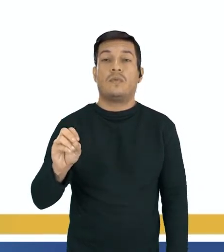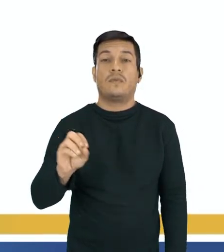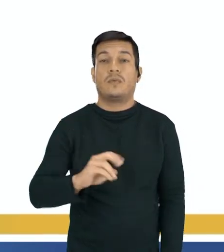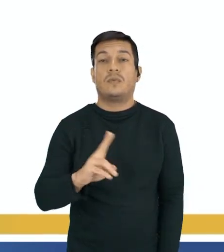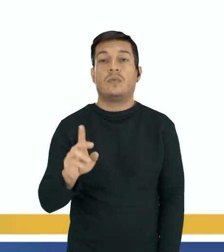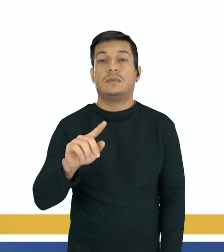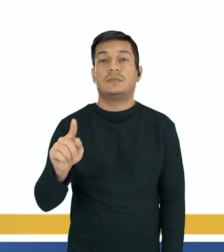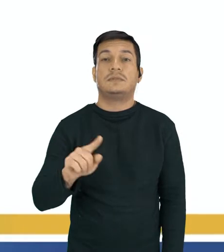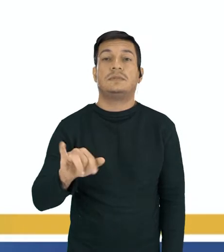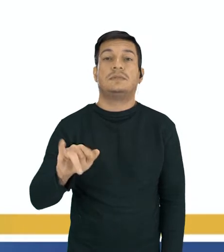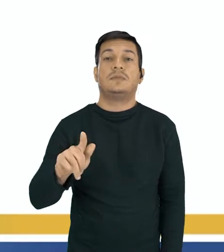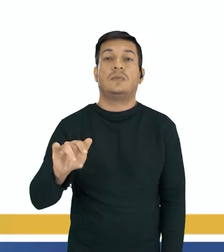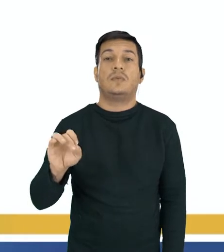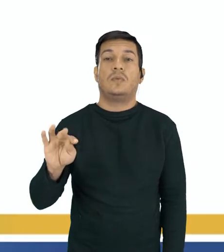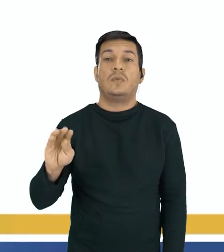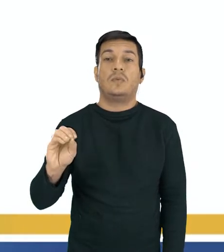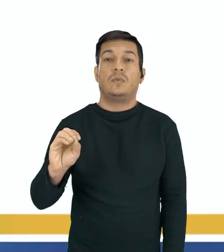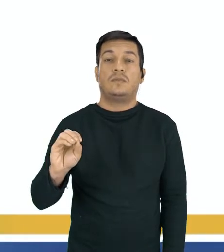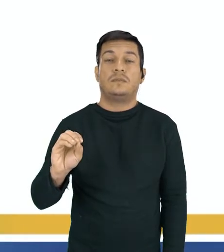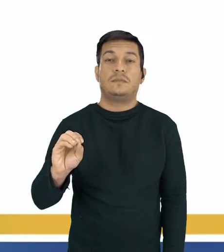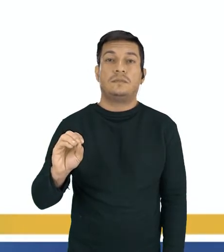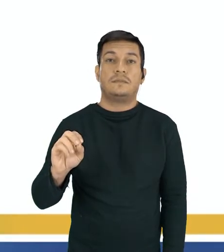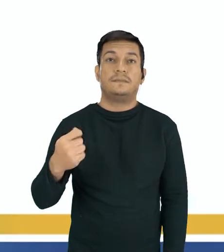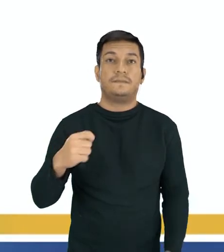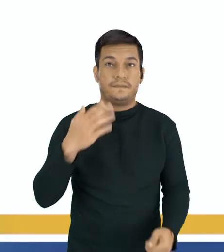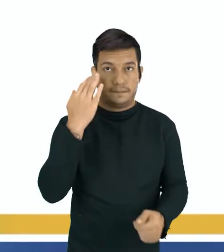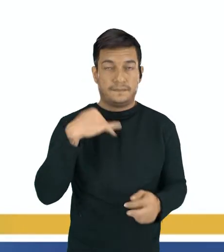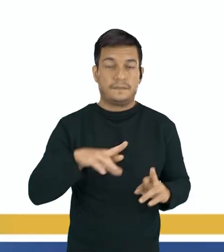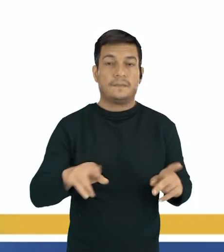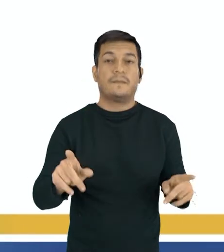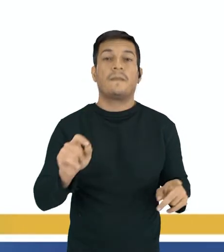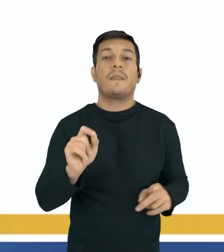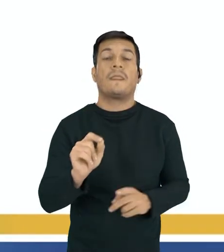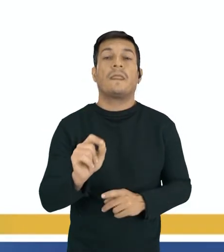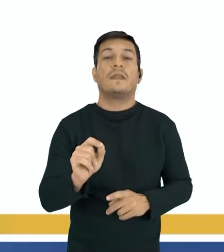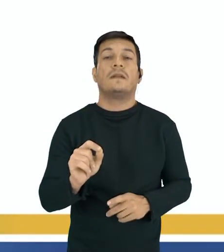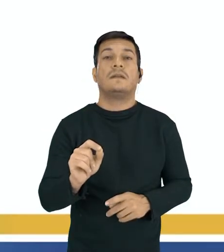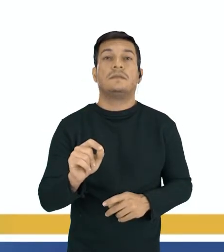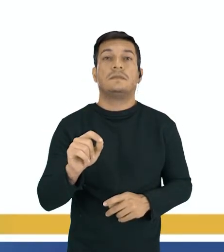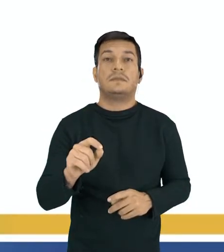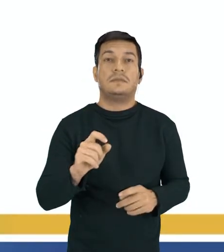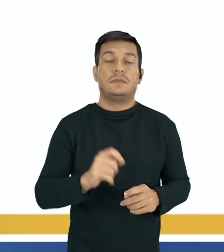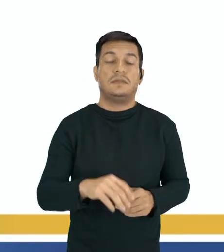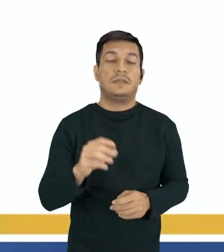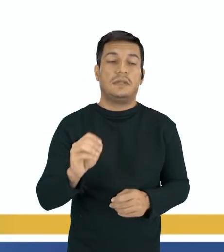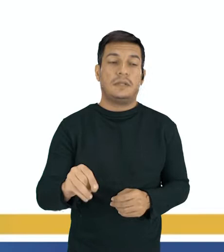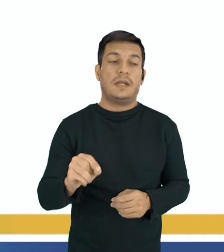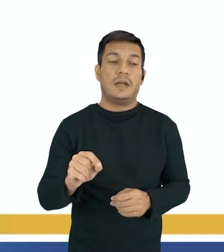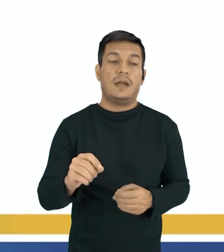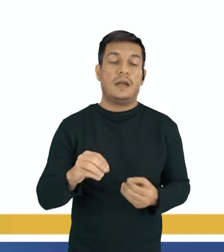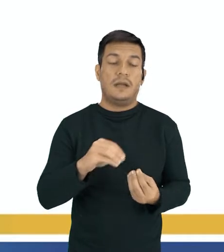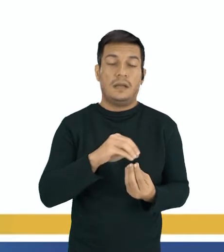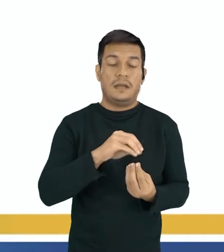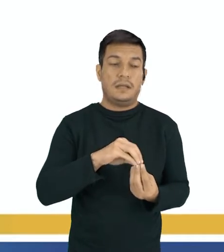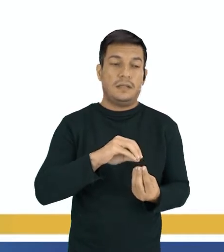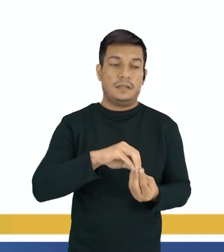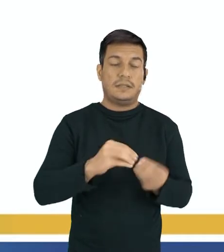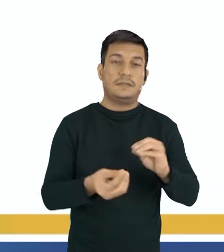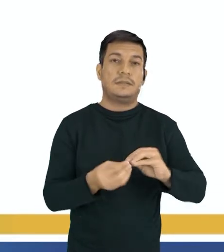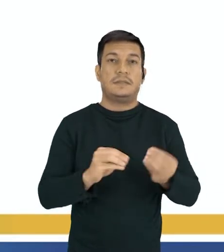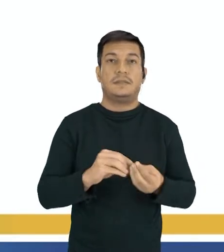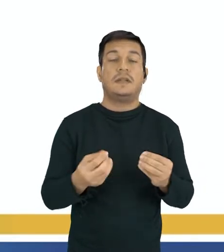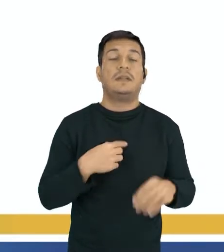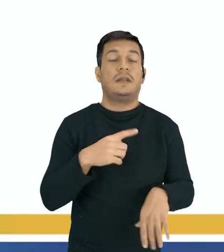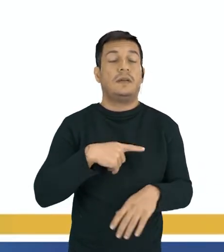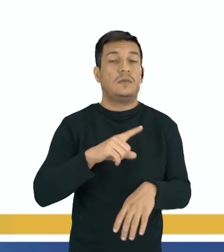de zigoto. Nós podemos diferenciar também da reprodução assexuada com relação ao tempo